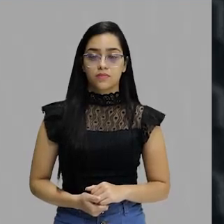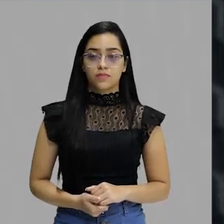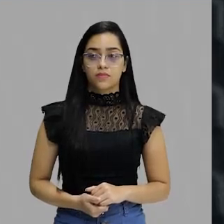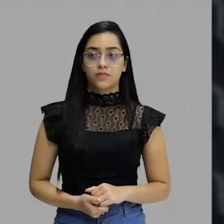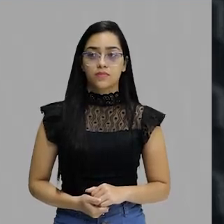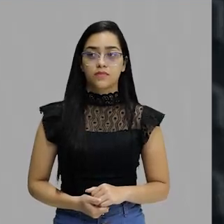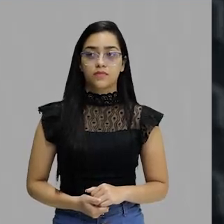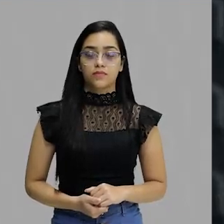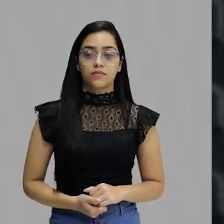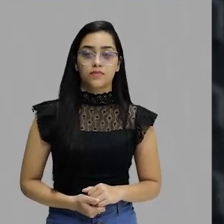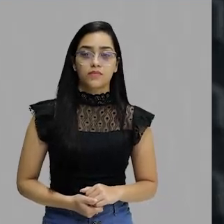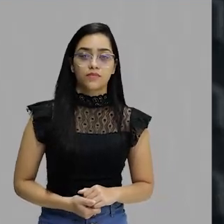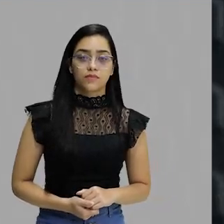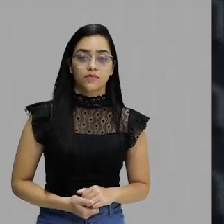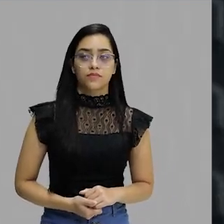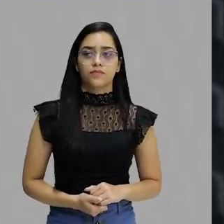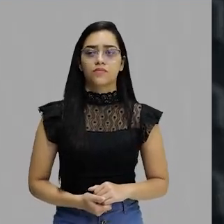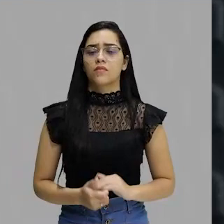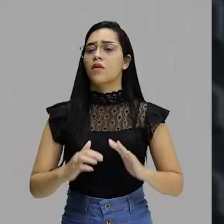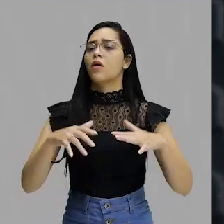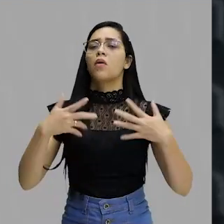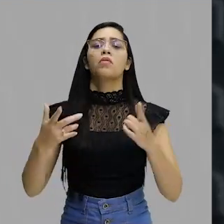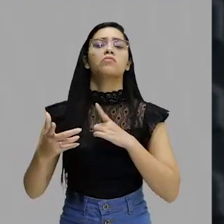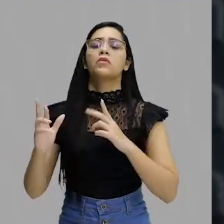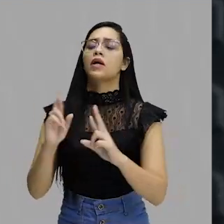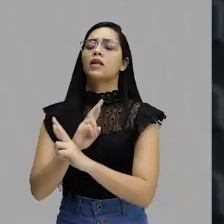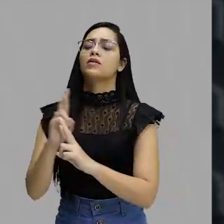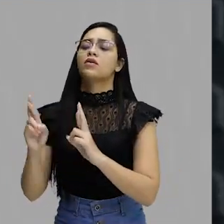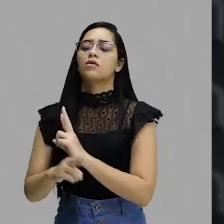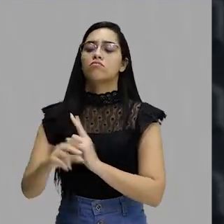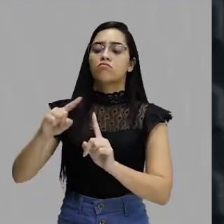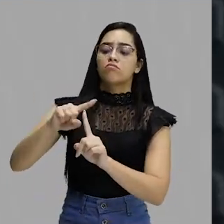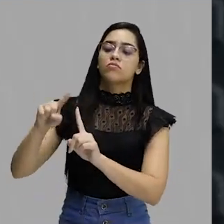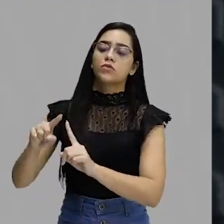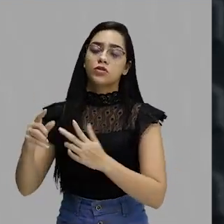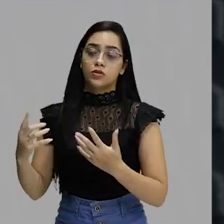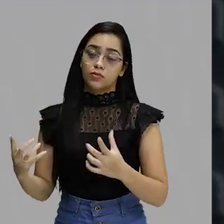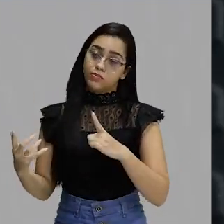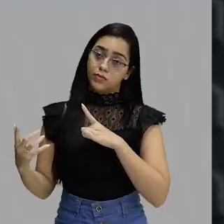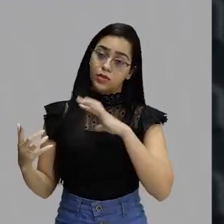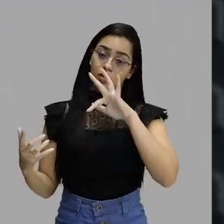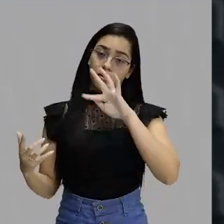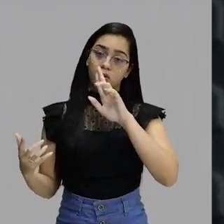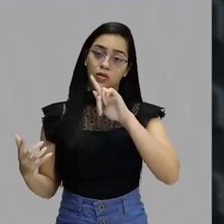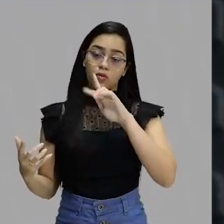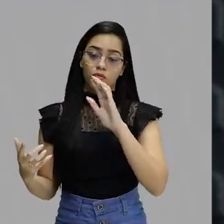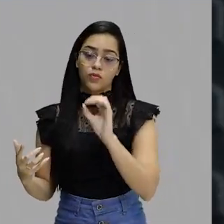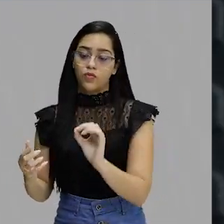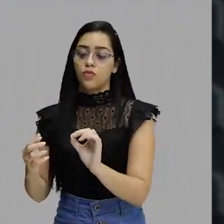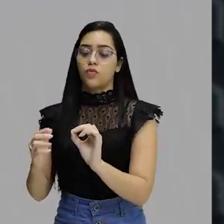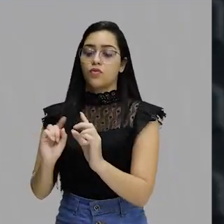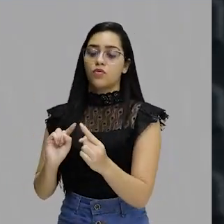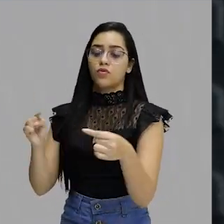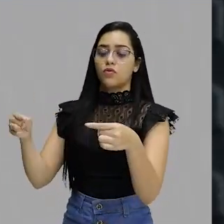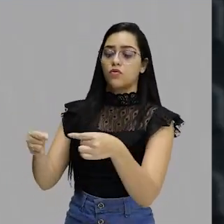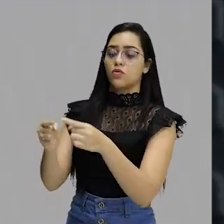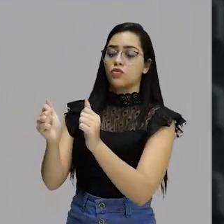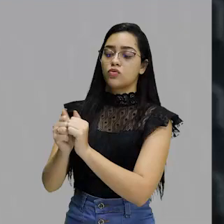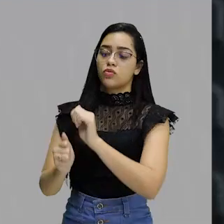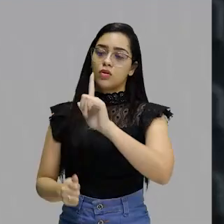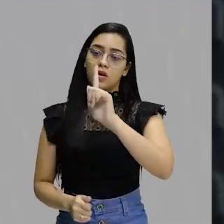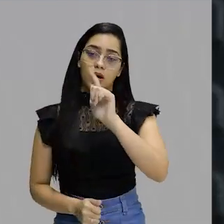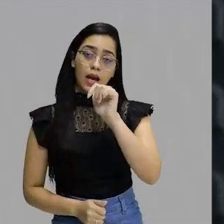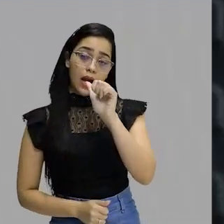o líquen. Então, que tipo de relação é essa? Eu tenho aqui um fungo associado com uma alga,